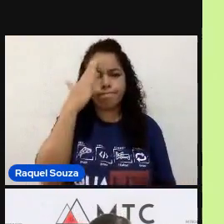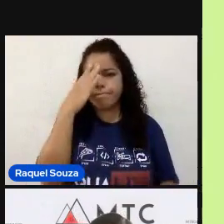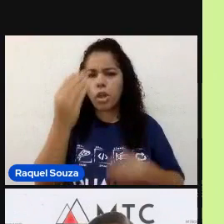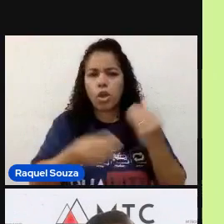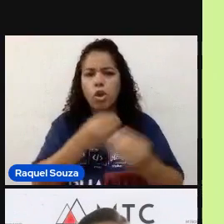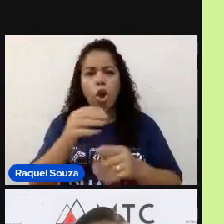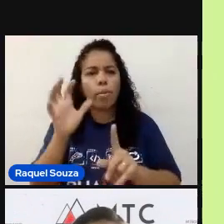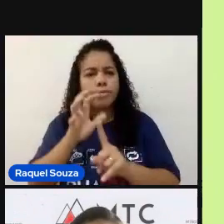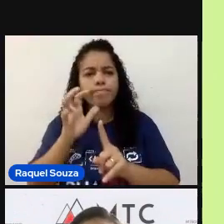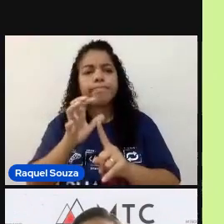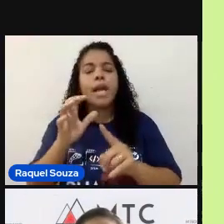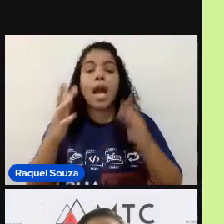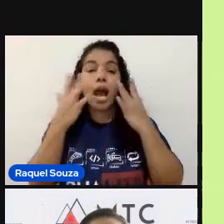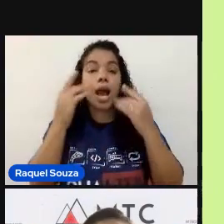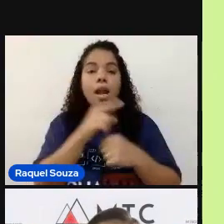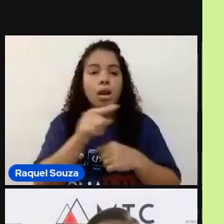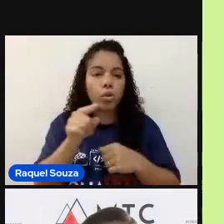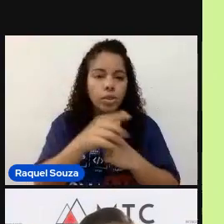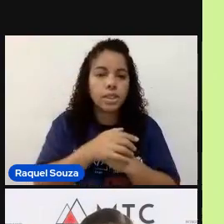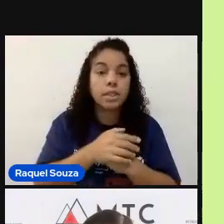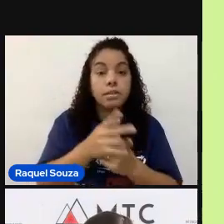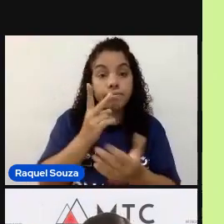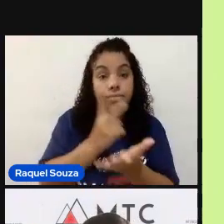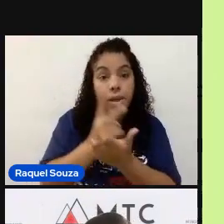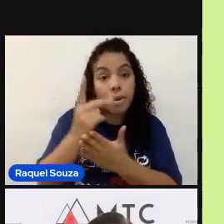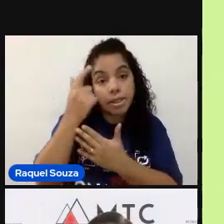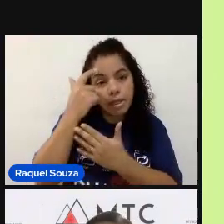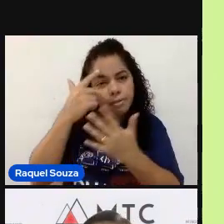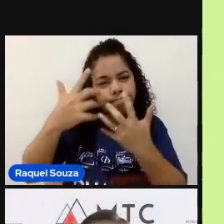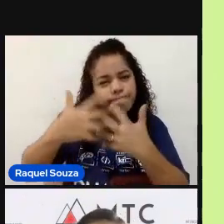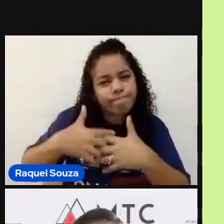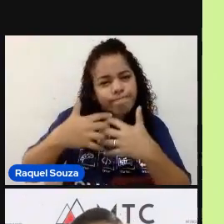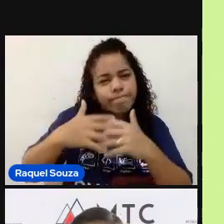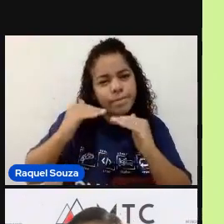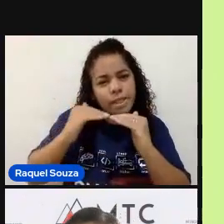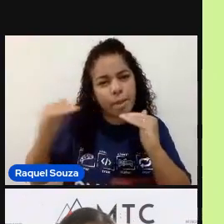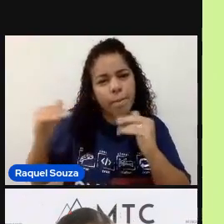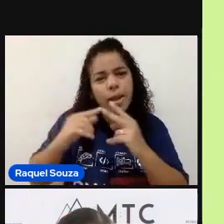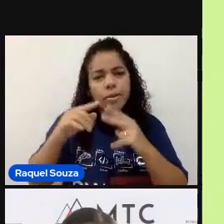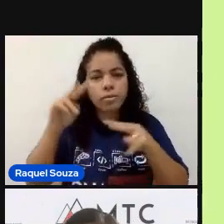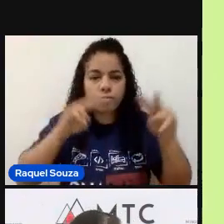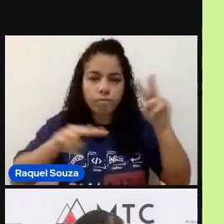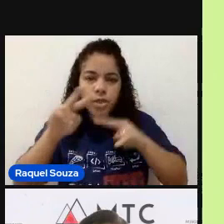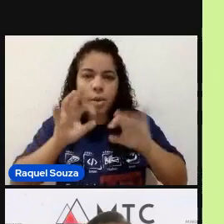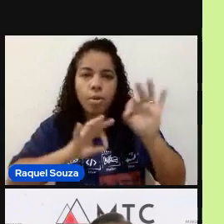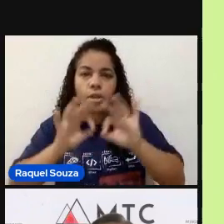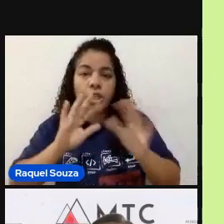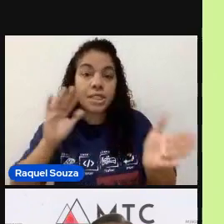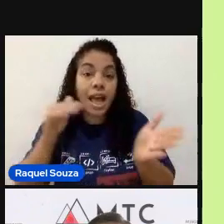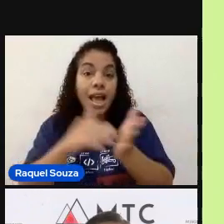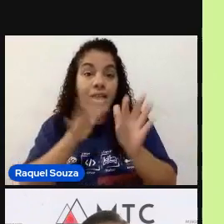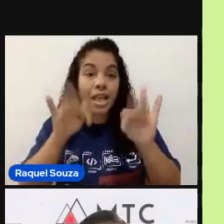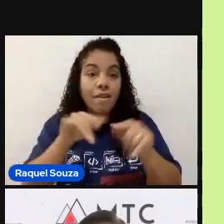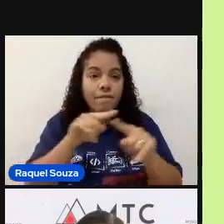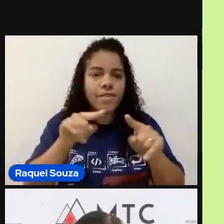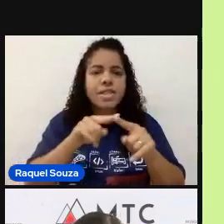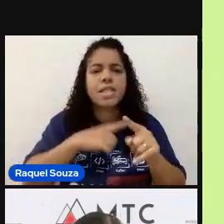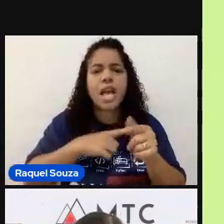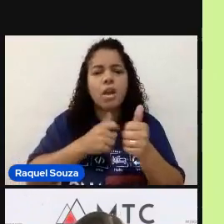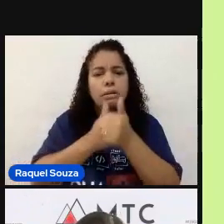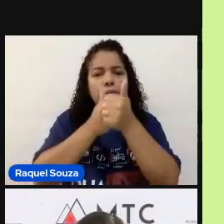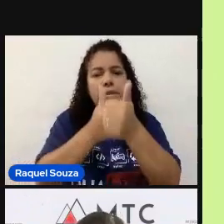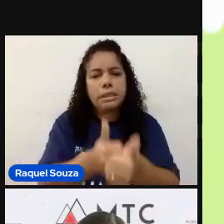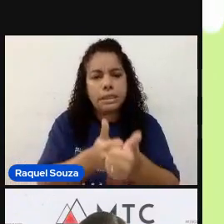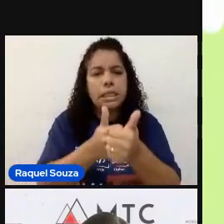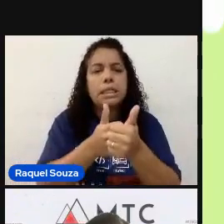afeta a concentração. Manter uma linha de pensamento, visualizar projetos até o final, seguir